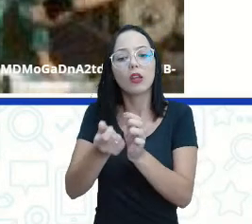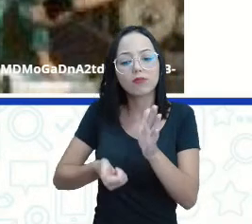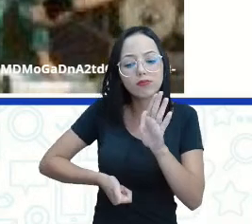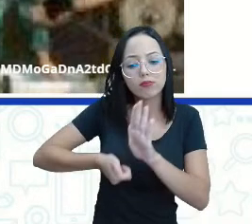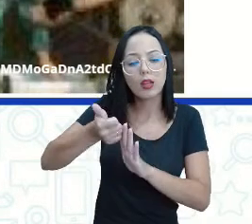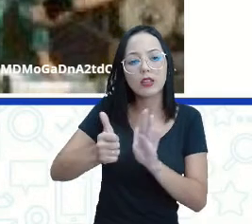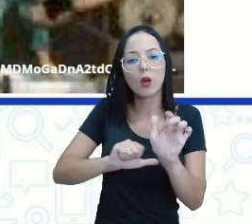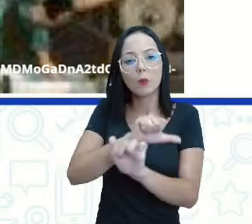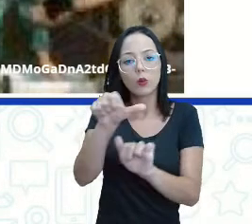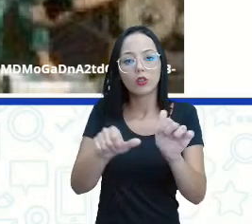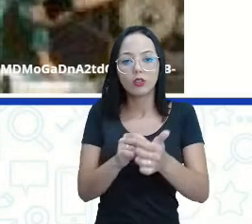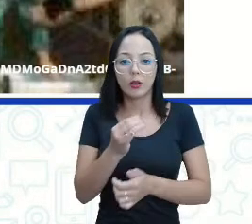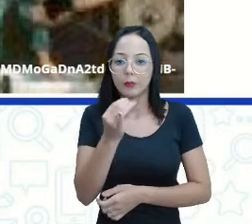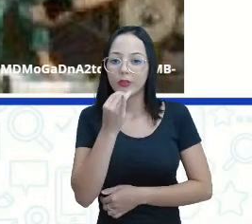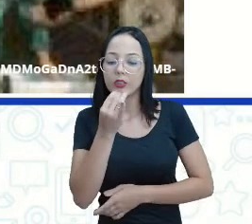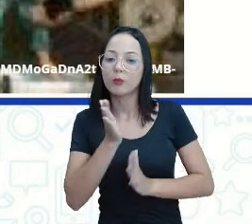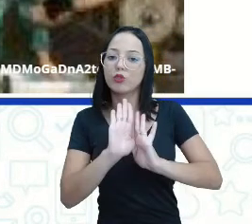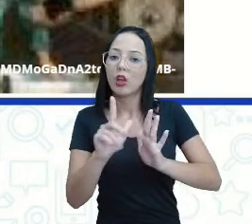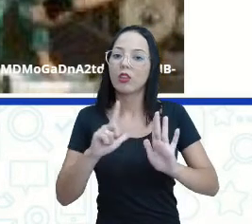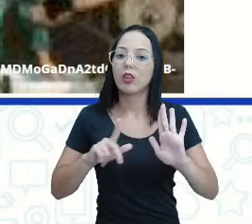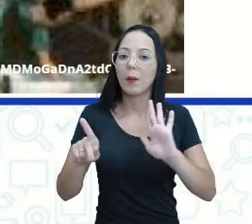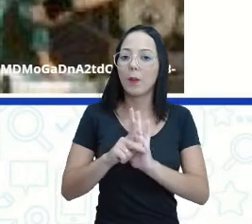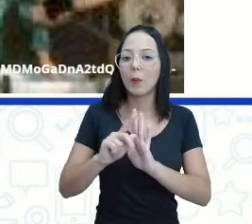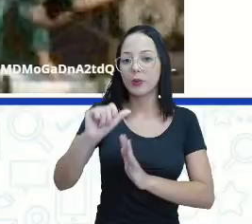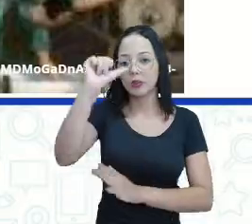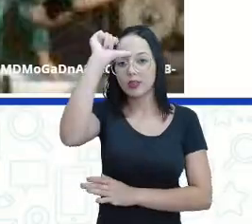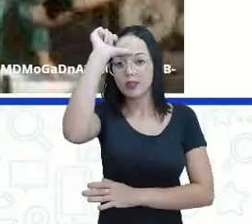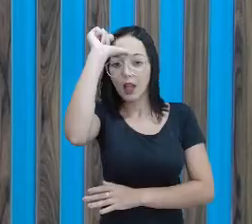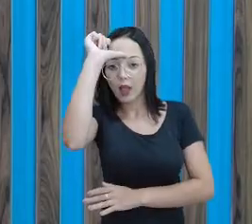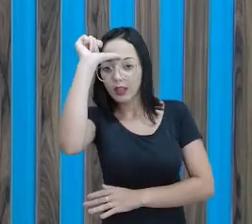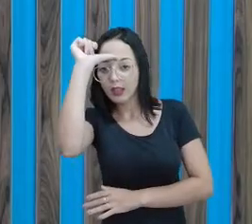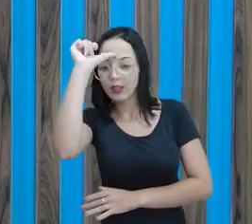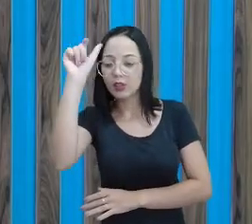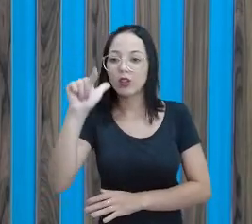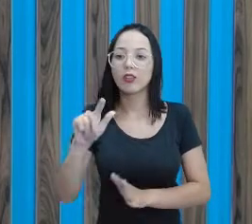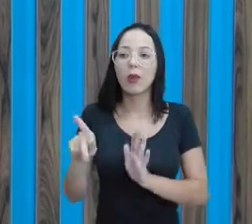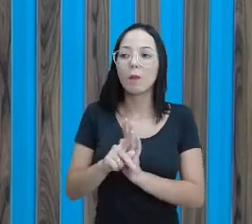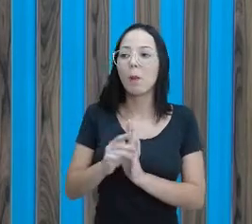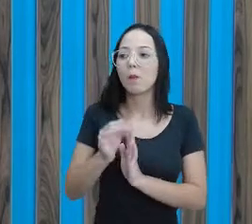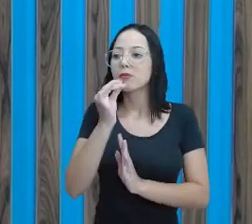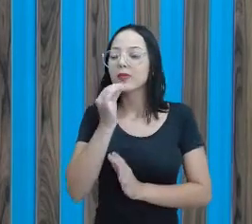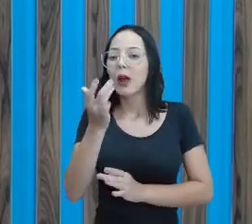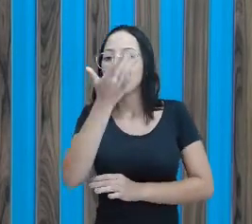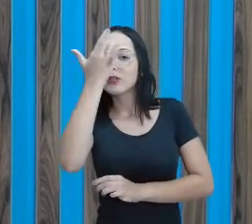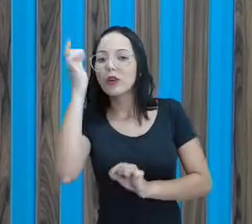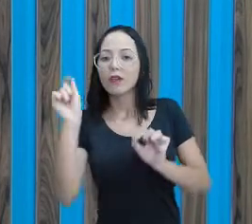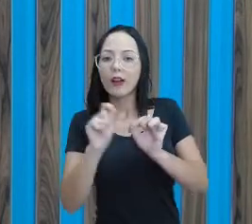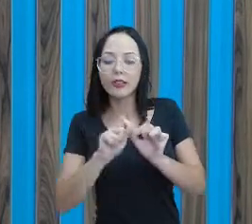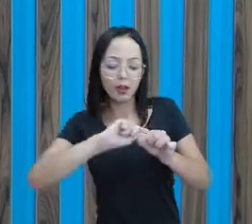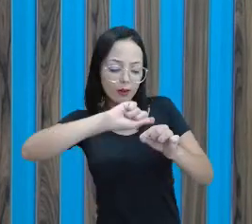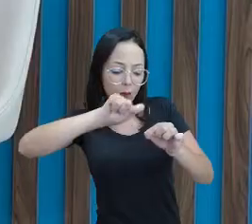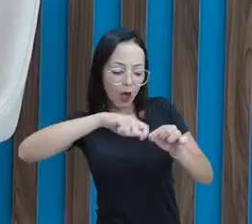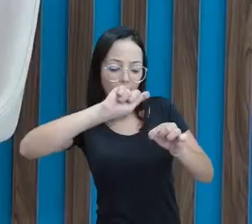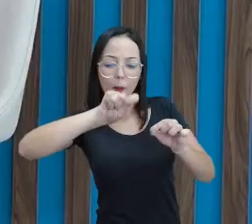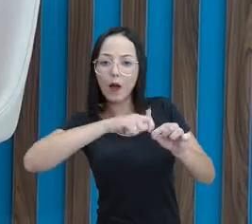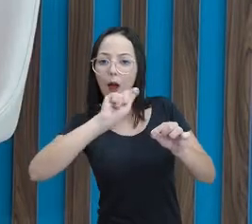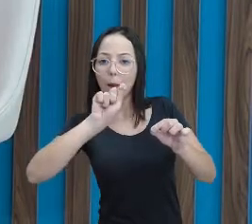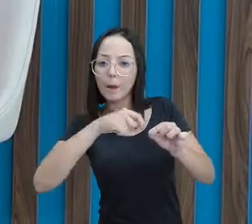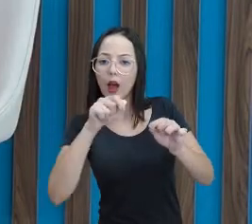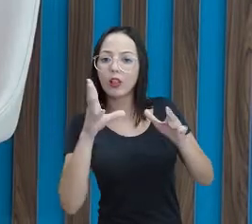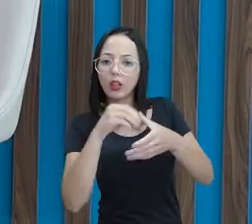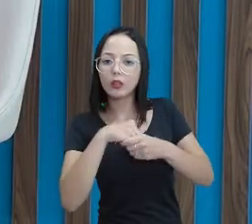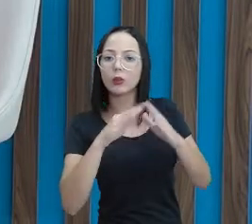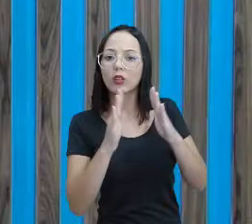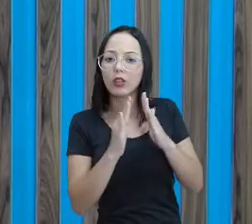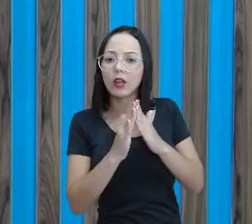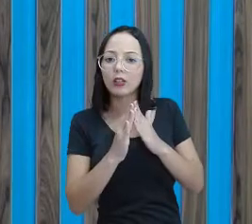Tá? Em vez de eu ter, como tinha na Índia, tá? Um teazinho, professor, e tinha a pessoa fazendo aquele teazinho em casa, né? Na Índia, era individualmente. Isso né?